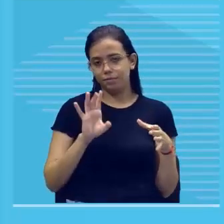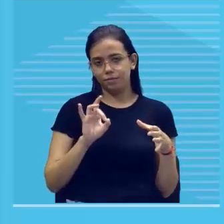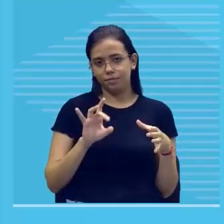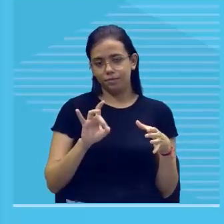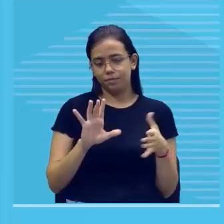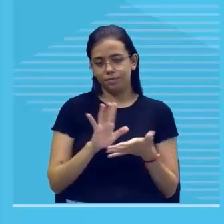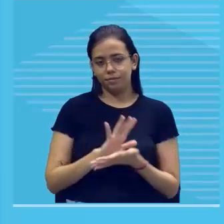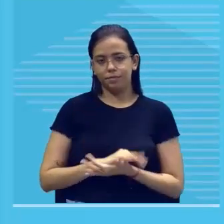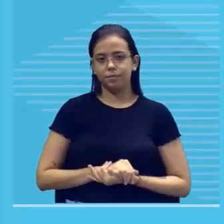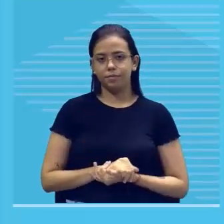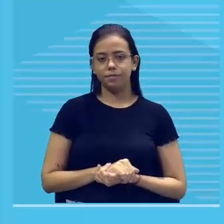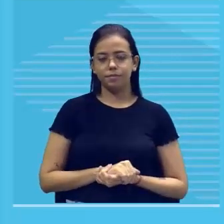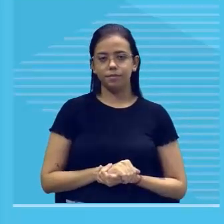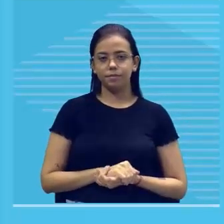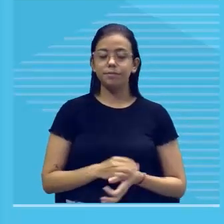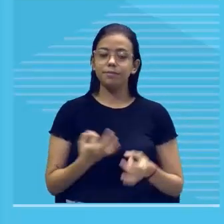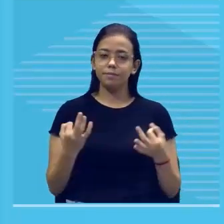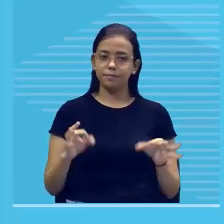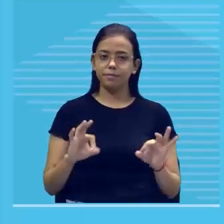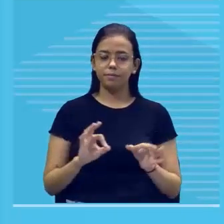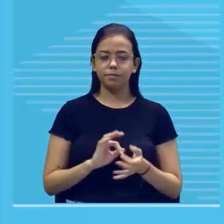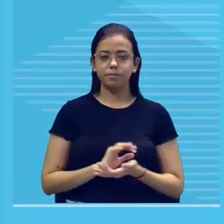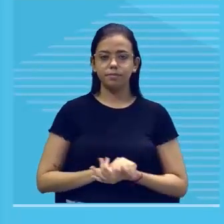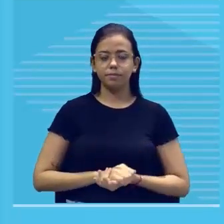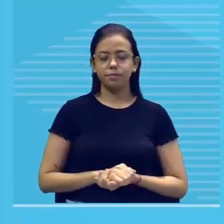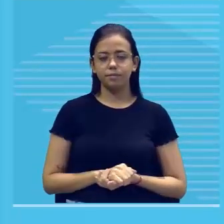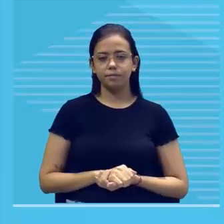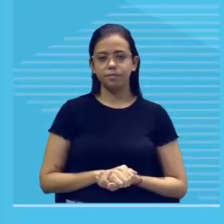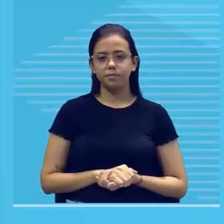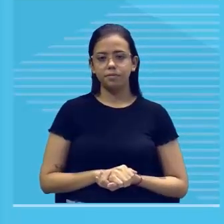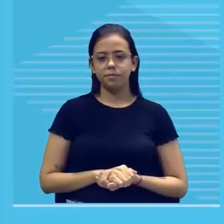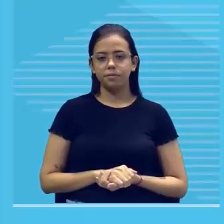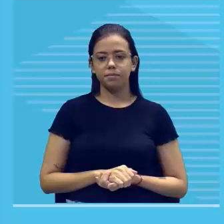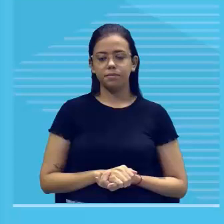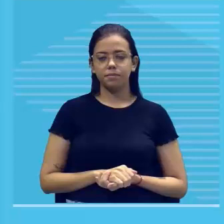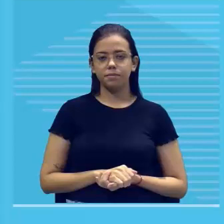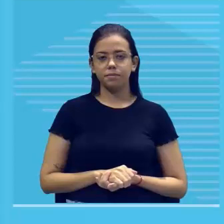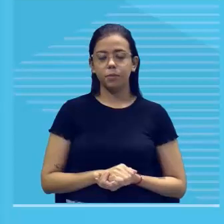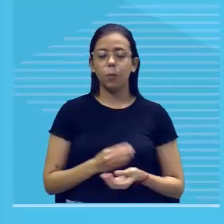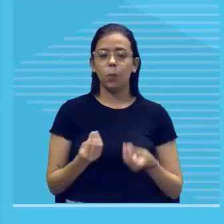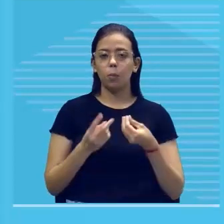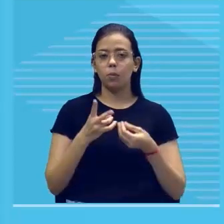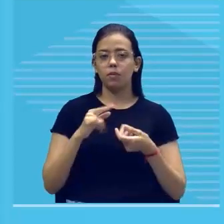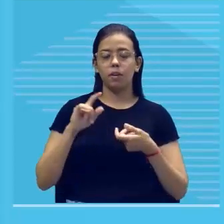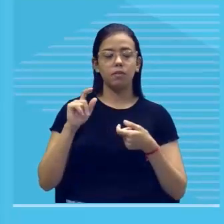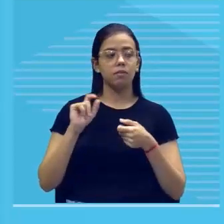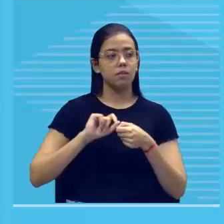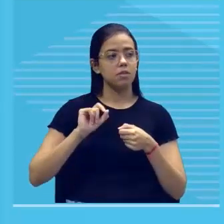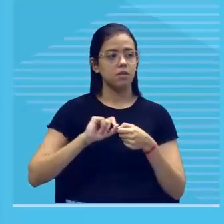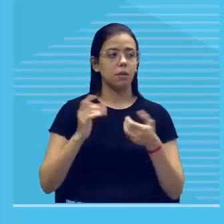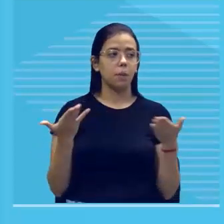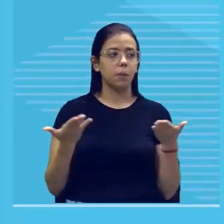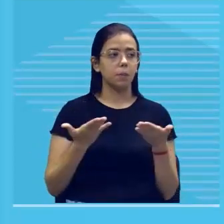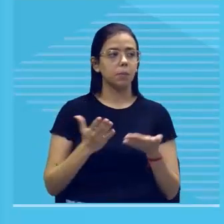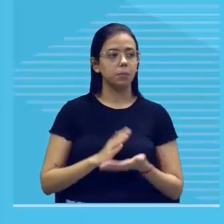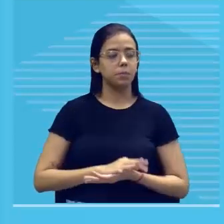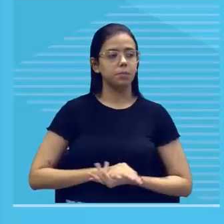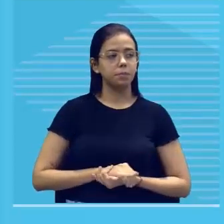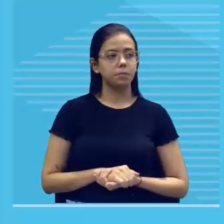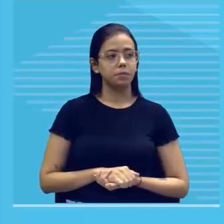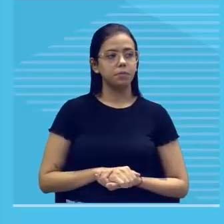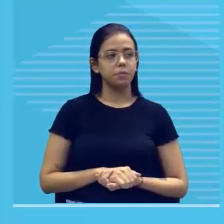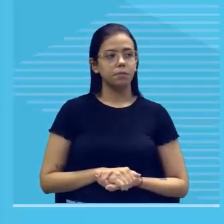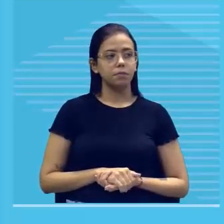grandezas correto Então como é que vai ficar aqui ó olha só